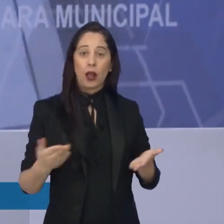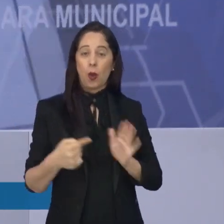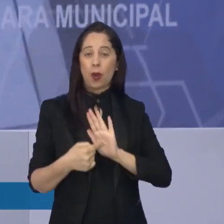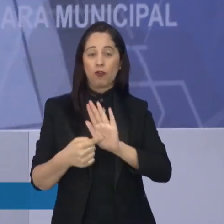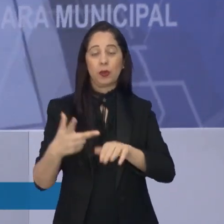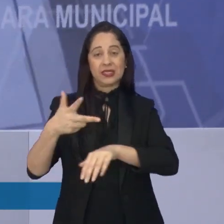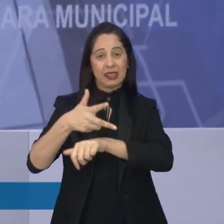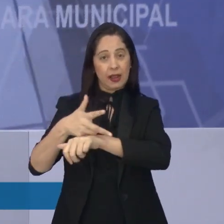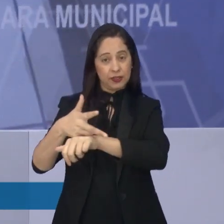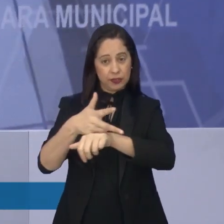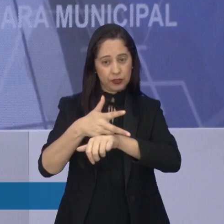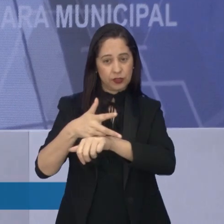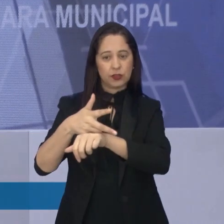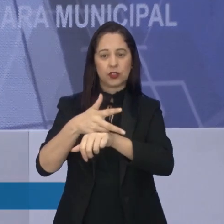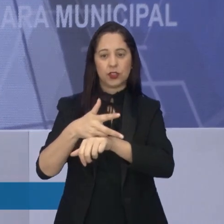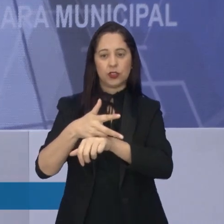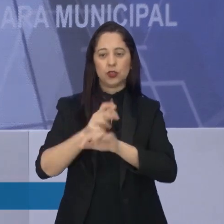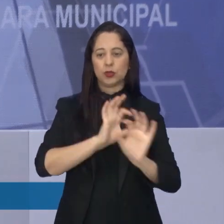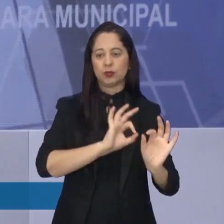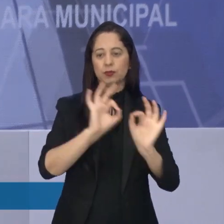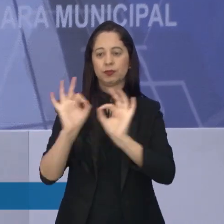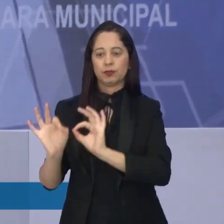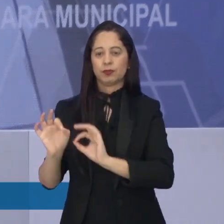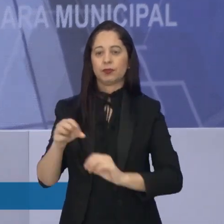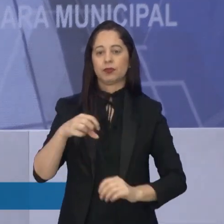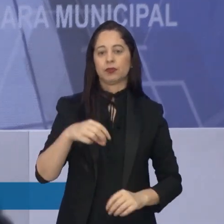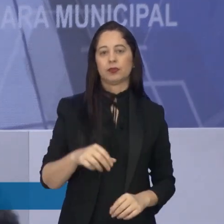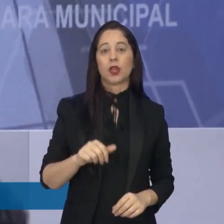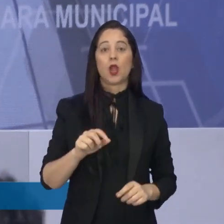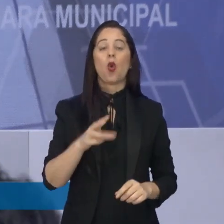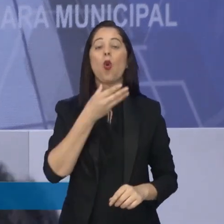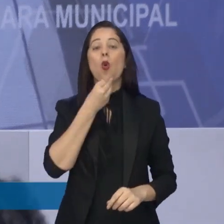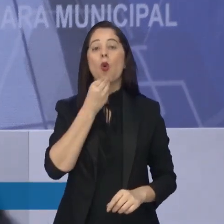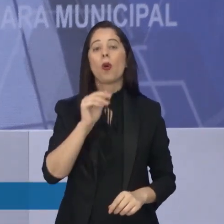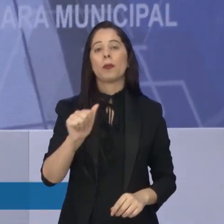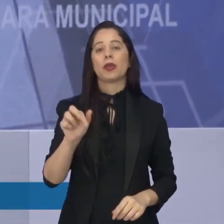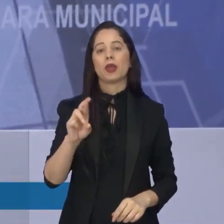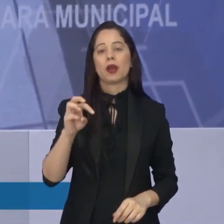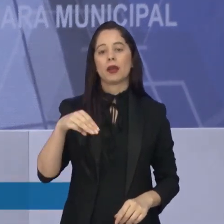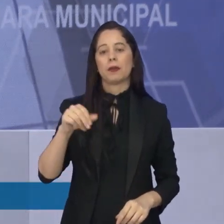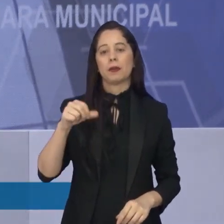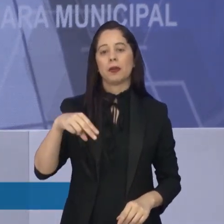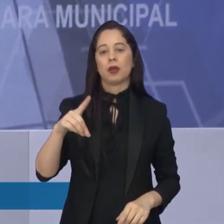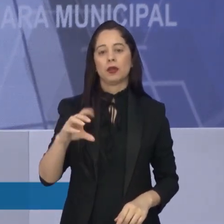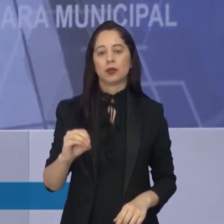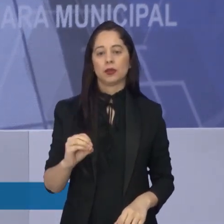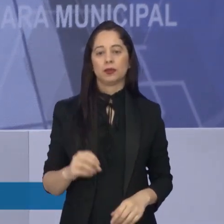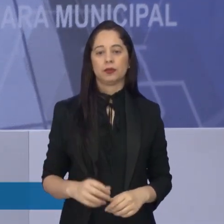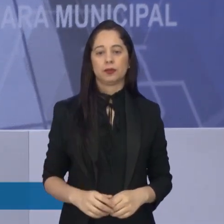vídeo do Milione. Armando Milione, por favor.